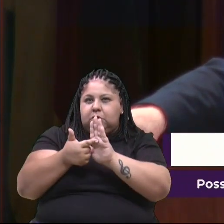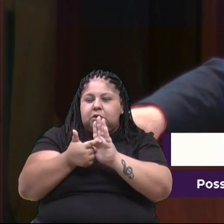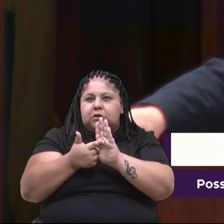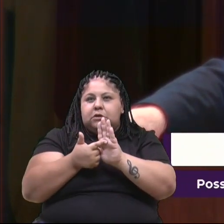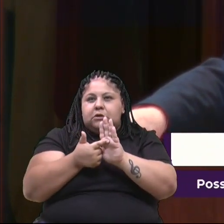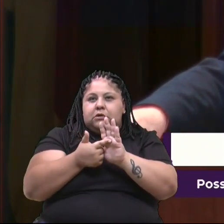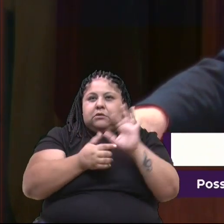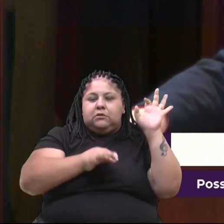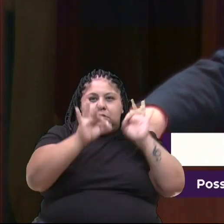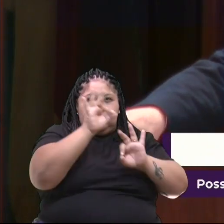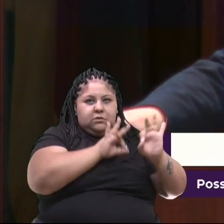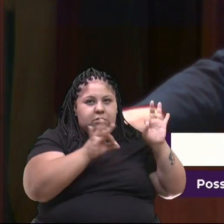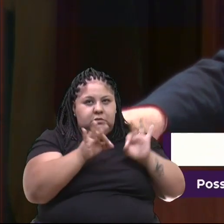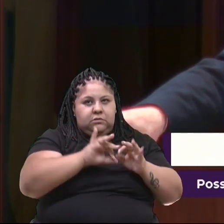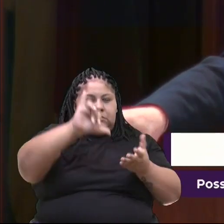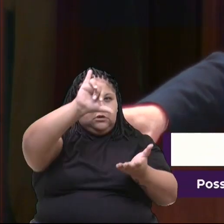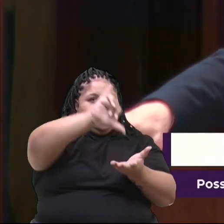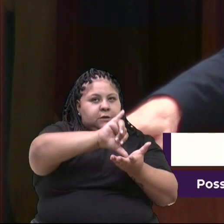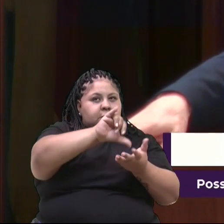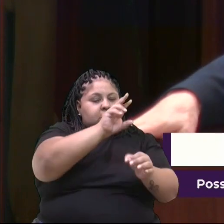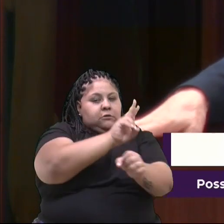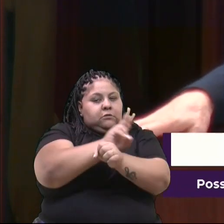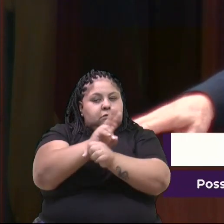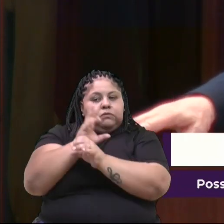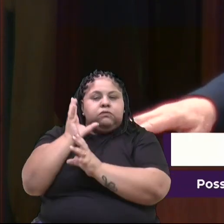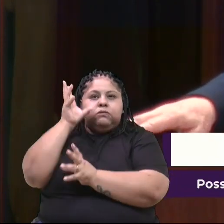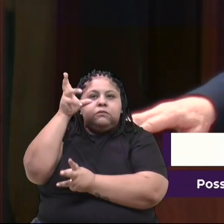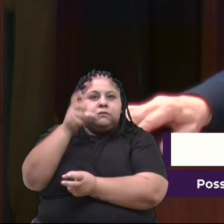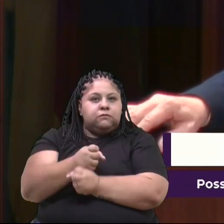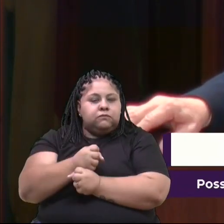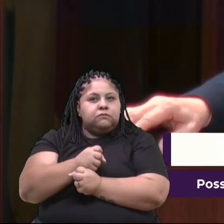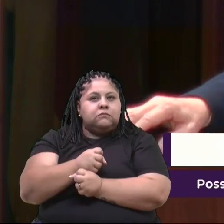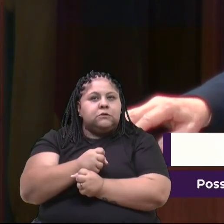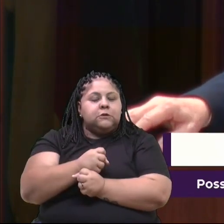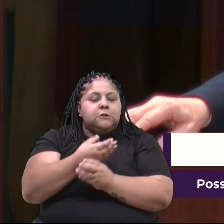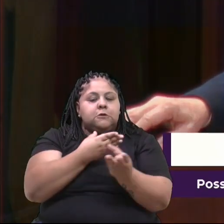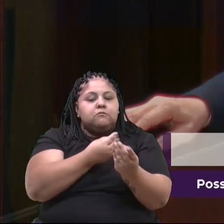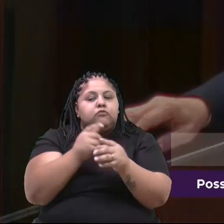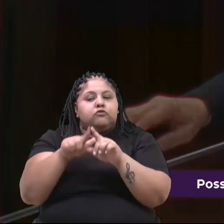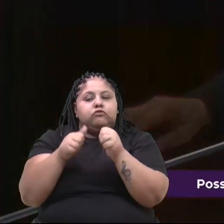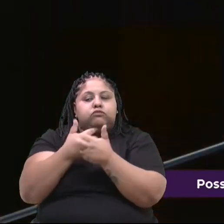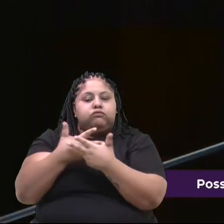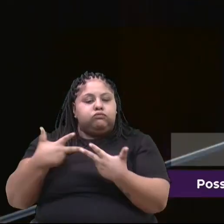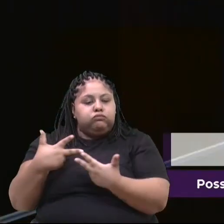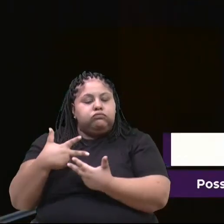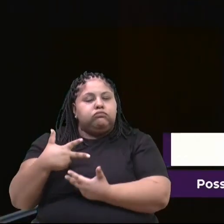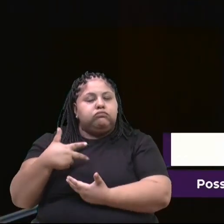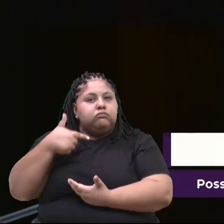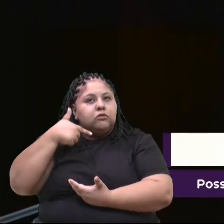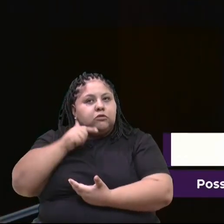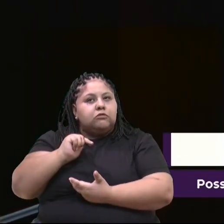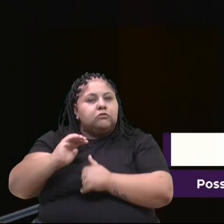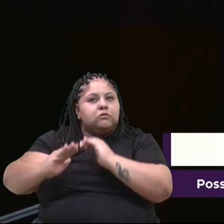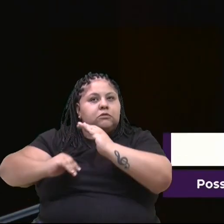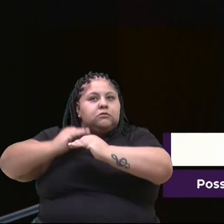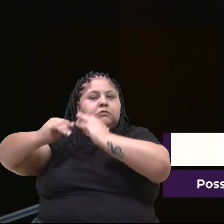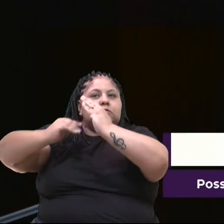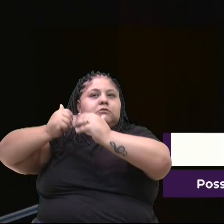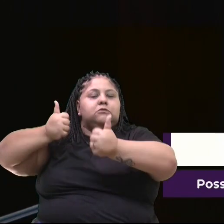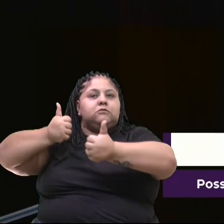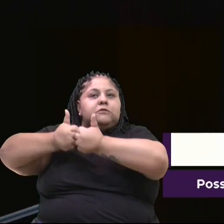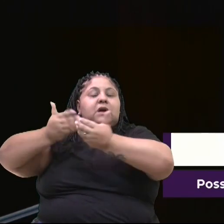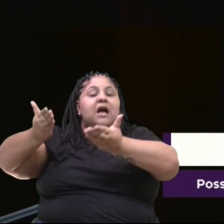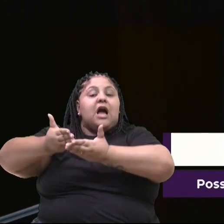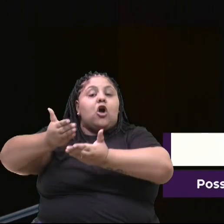Centro de Proteção Animal. Então, muita coisa conseguimos construir junto. Agora,